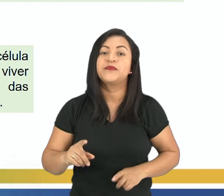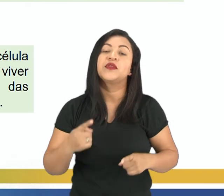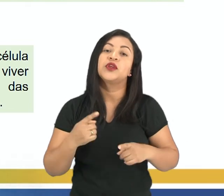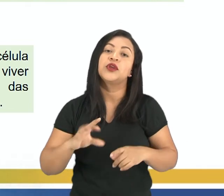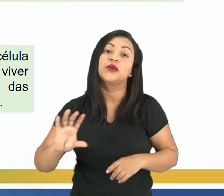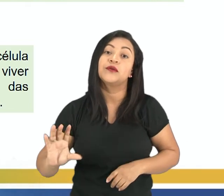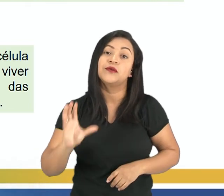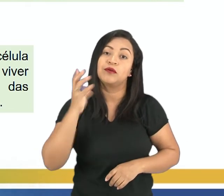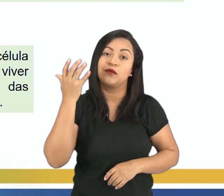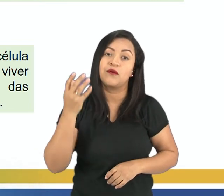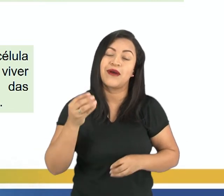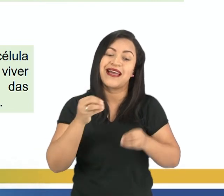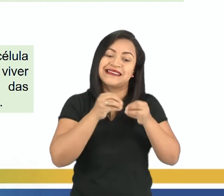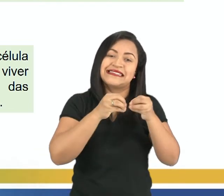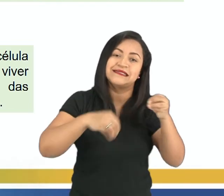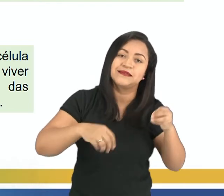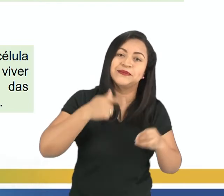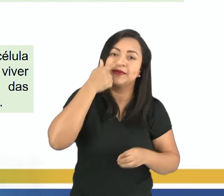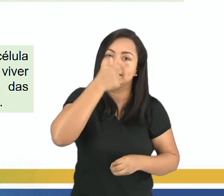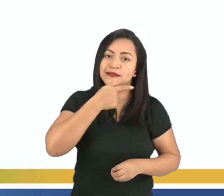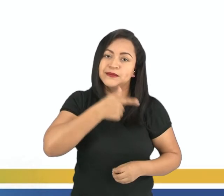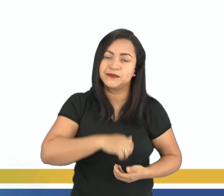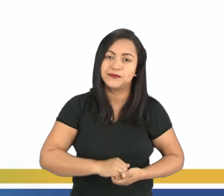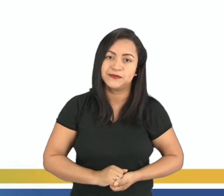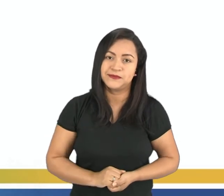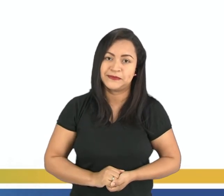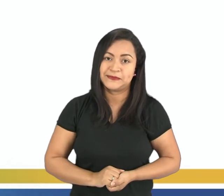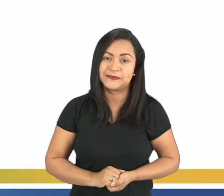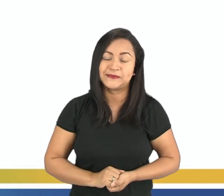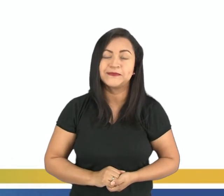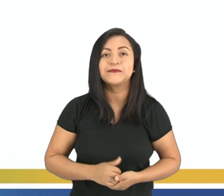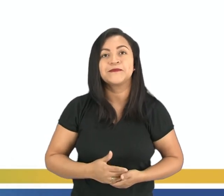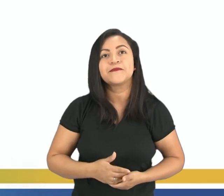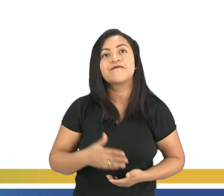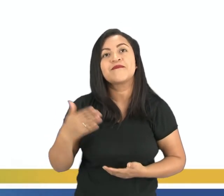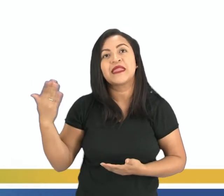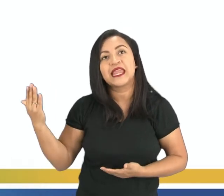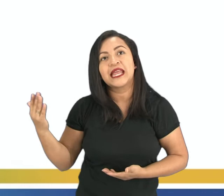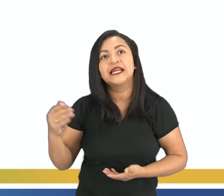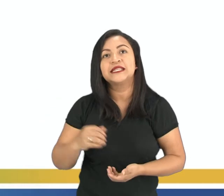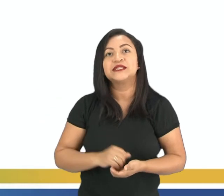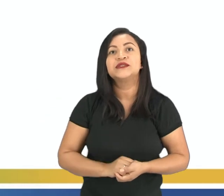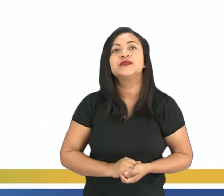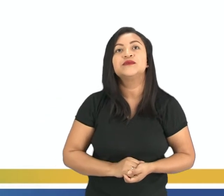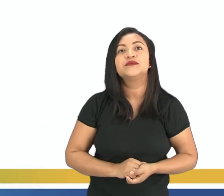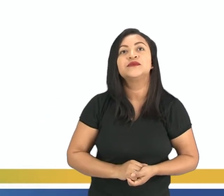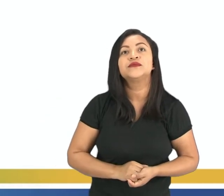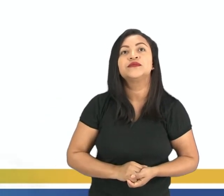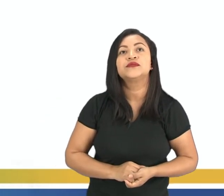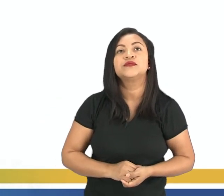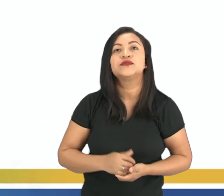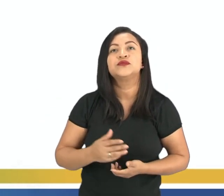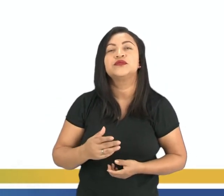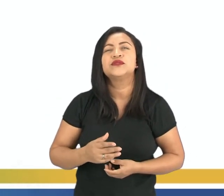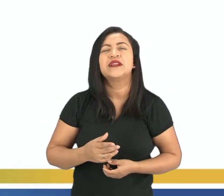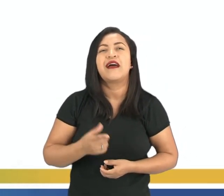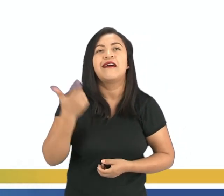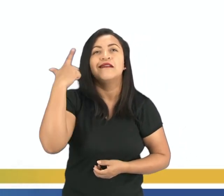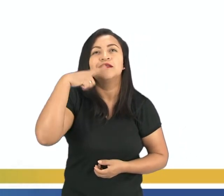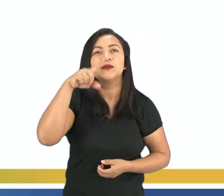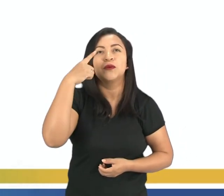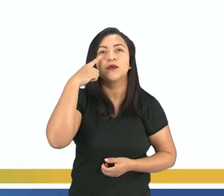quebra da glicose, desse açúcar, tá? E aqui, por último, só para mostrar essa imagem, onde a gente consegue ver